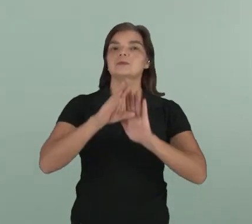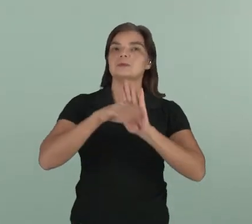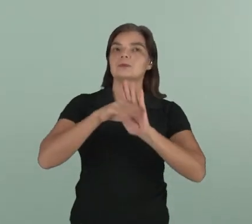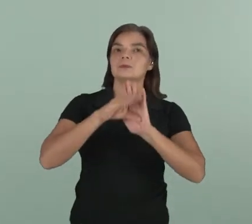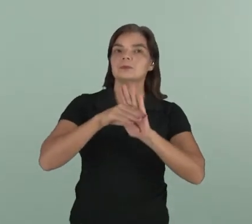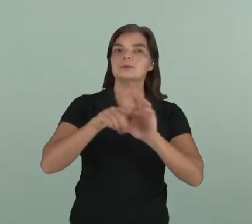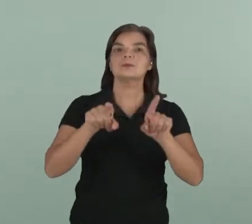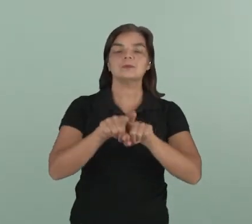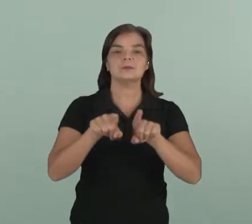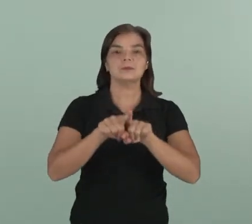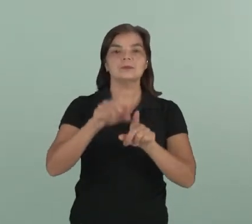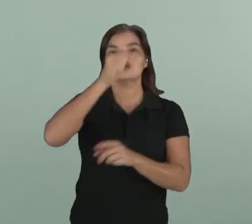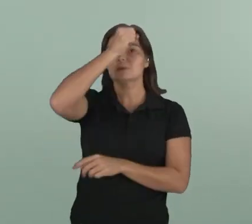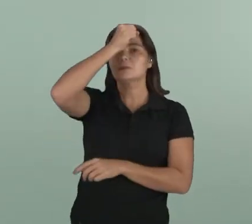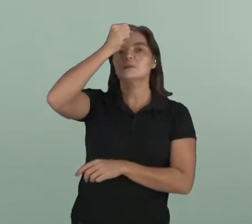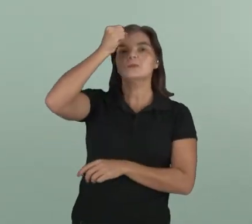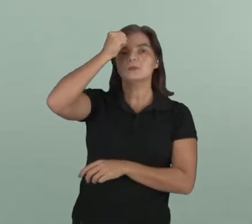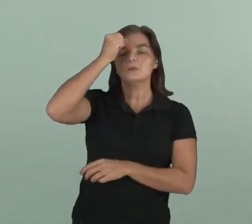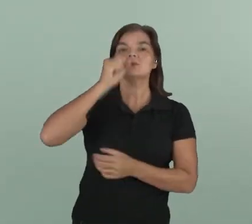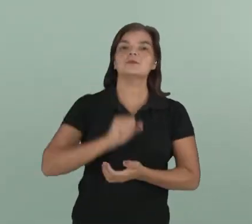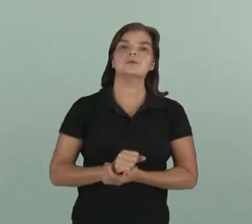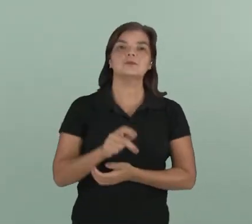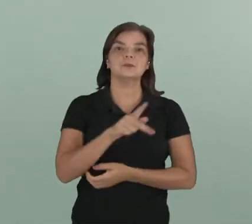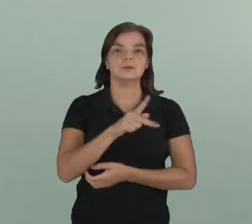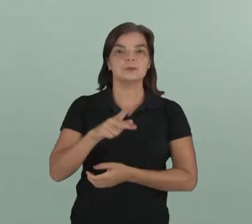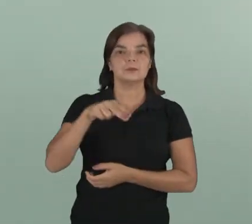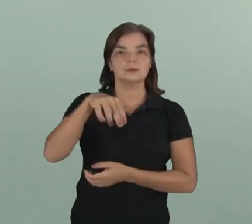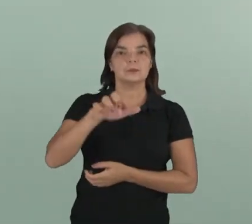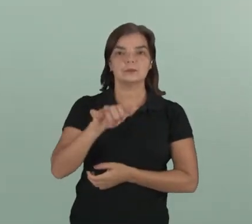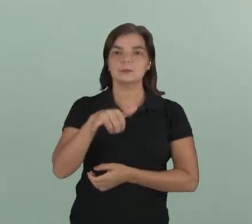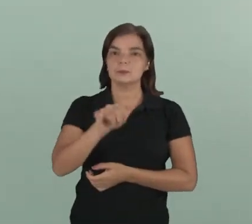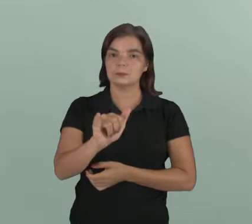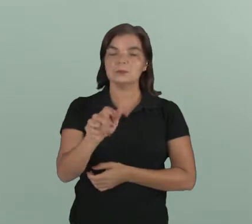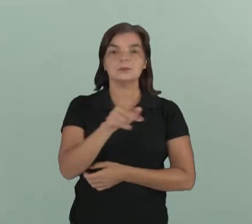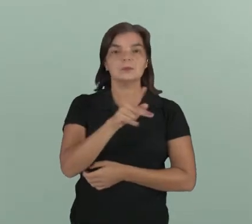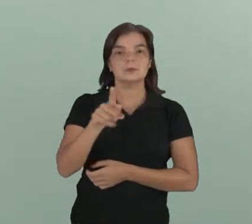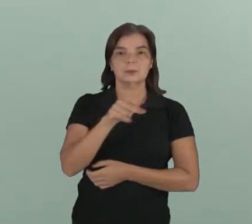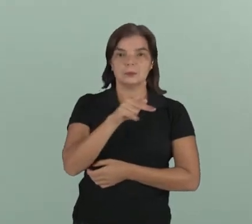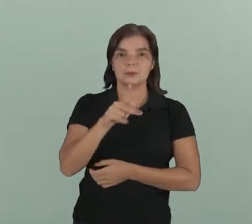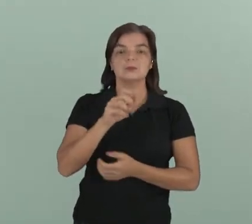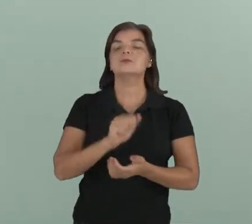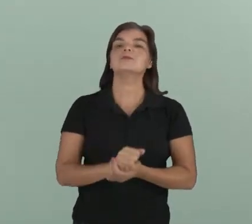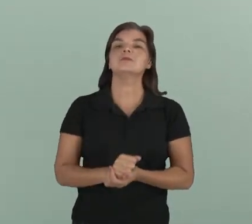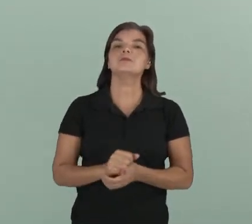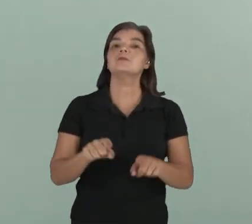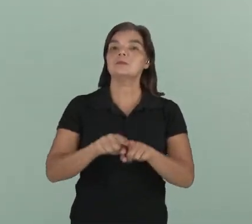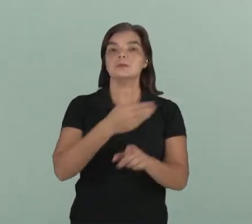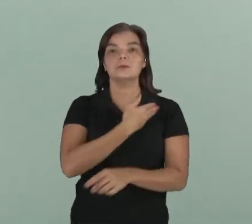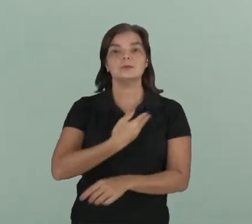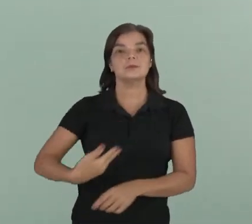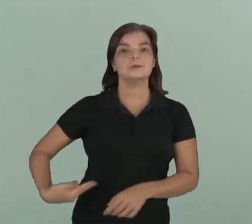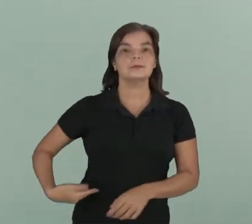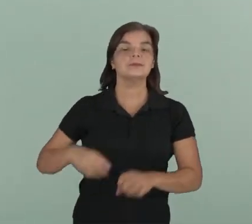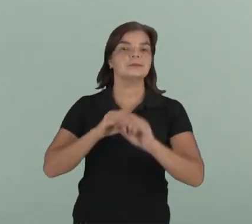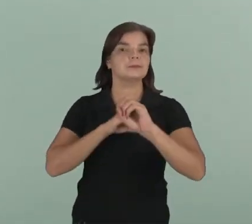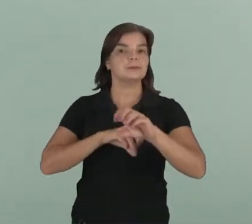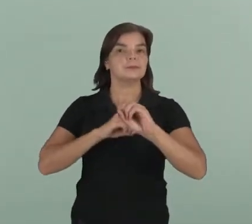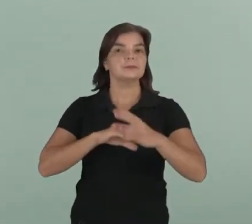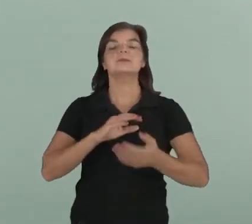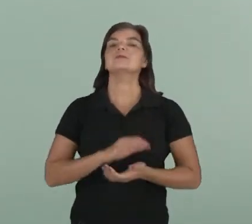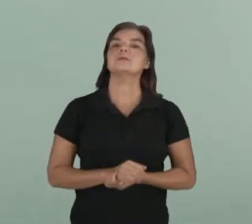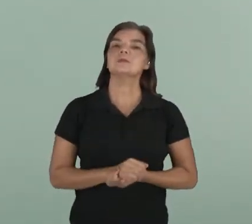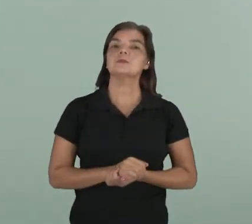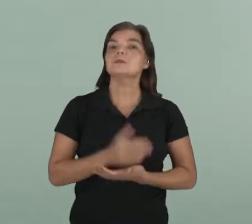componente curricular Sociologia. Eu sou o professor Ney Araújo, professor da Rede Pública de Ensino, e